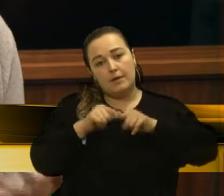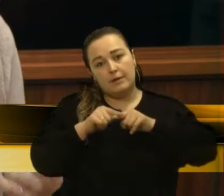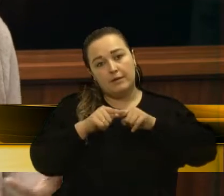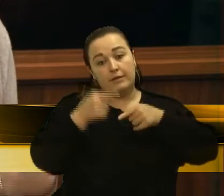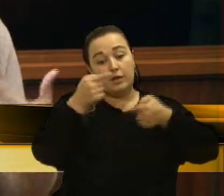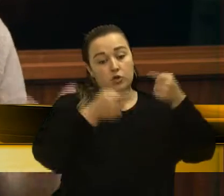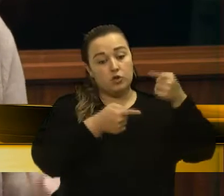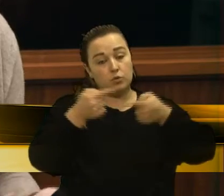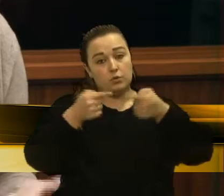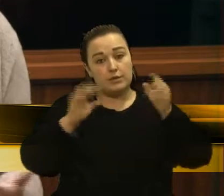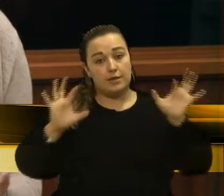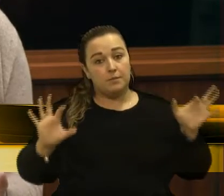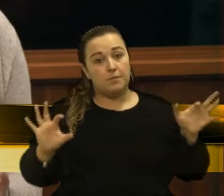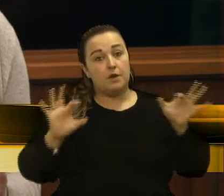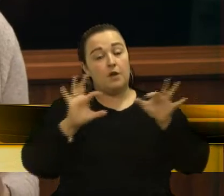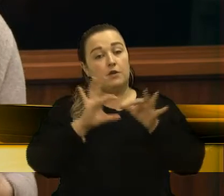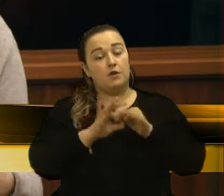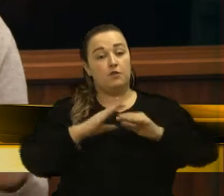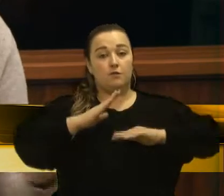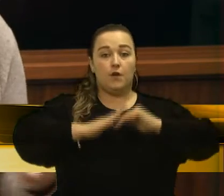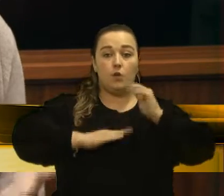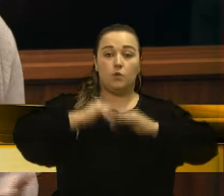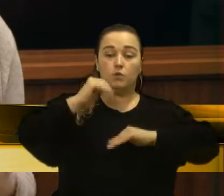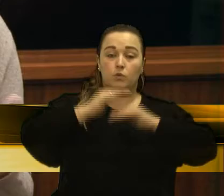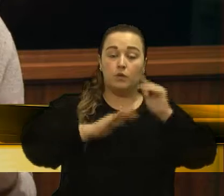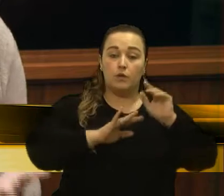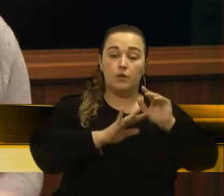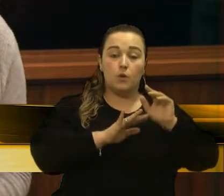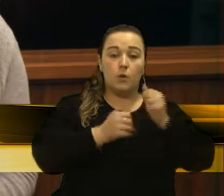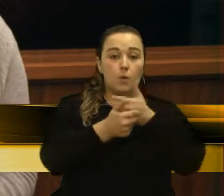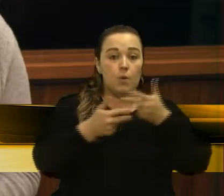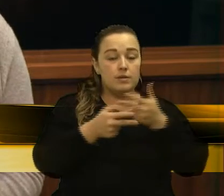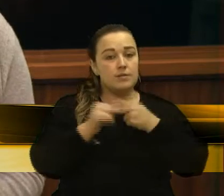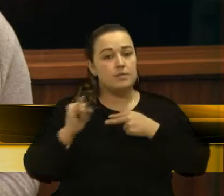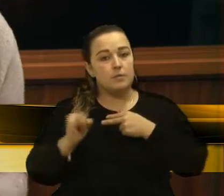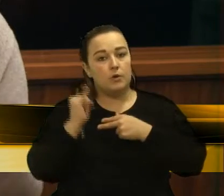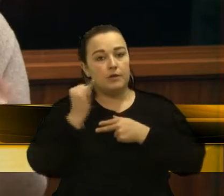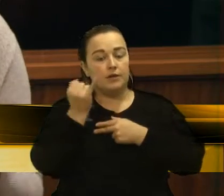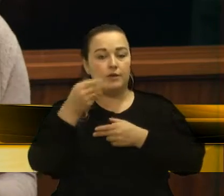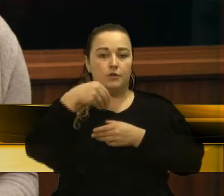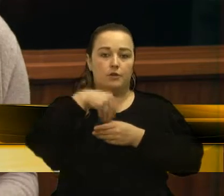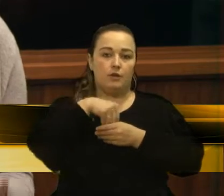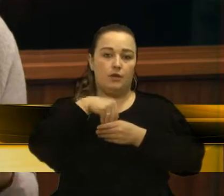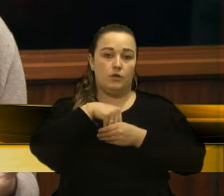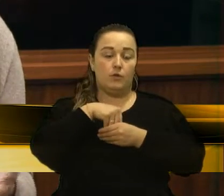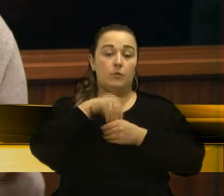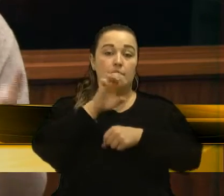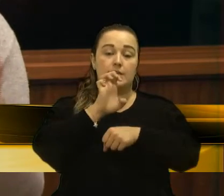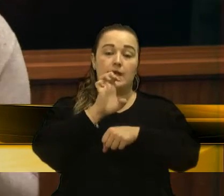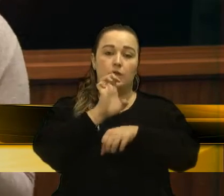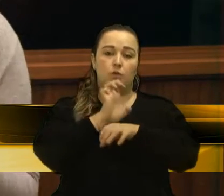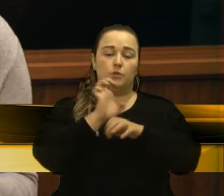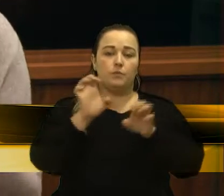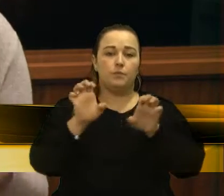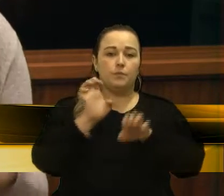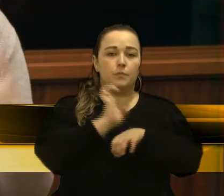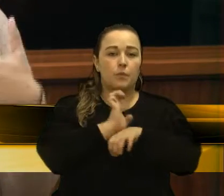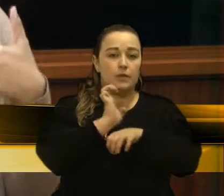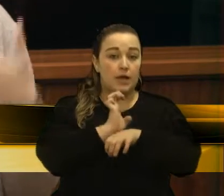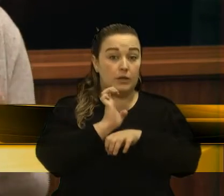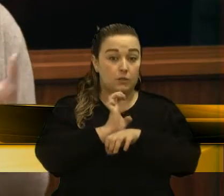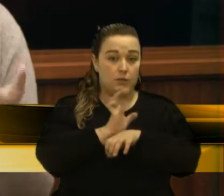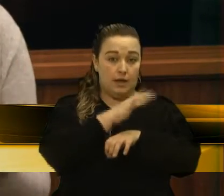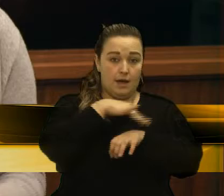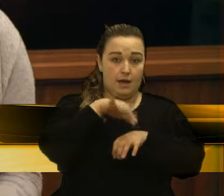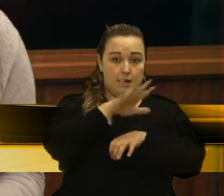a gente vai construindo pontos de convergência e o que a gente consegue planejar. O Estatuto das Cidades ele vai falar que o planejamento da cidade ele tem que ser feito de